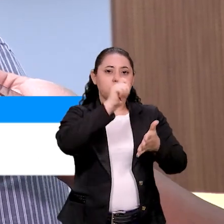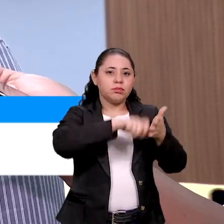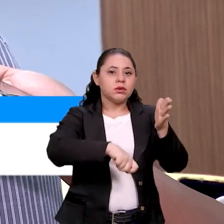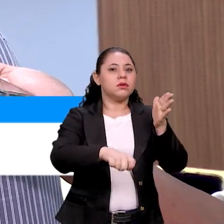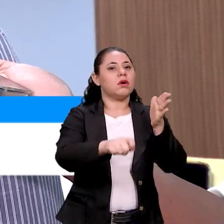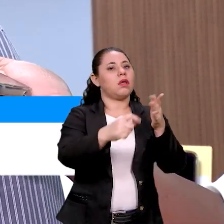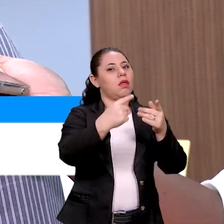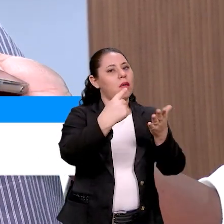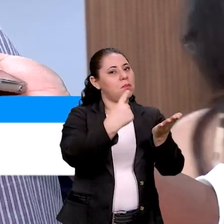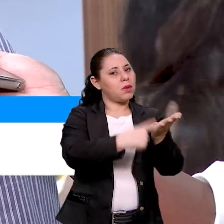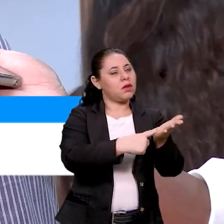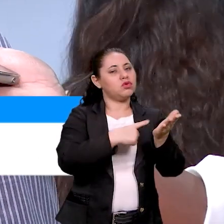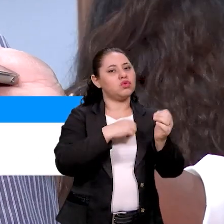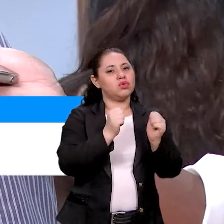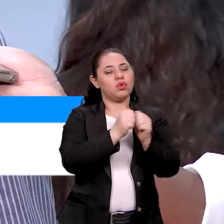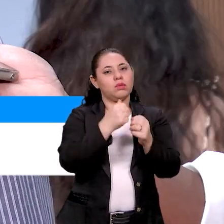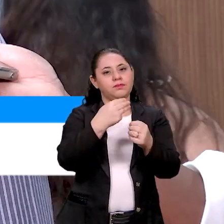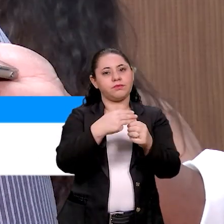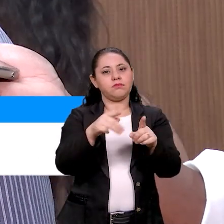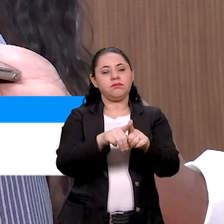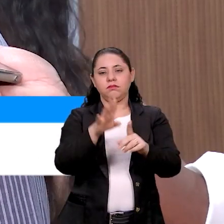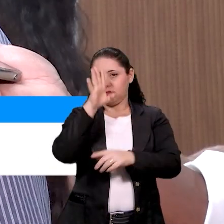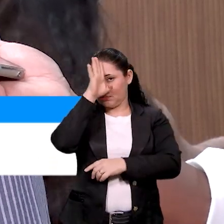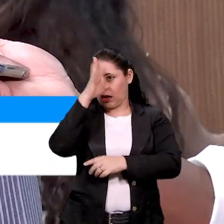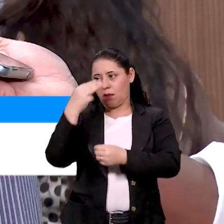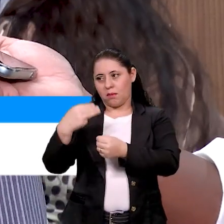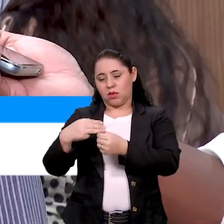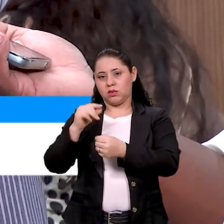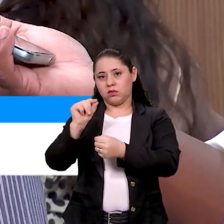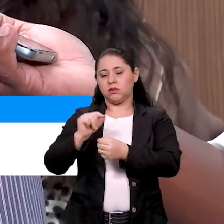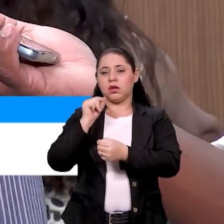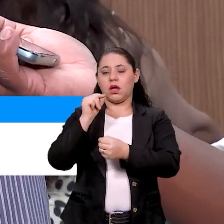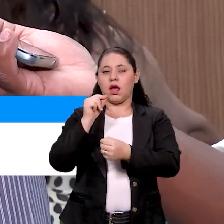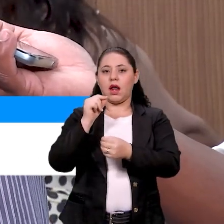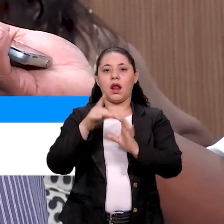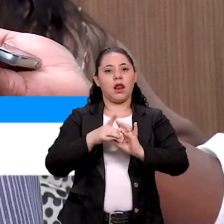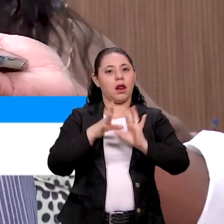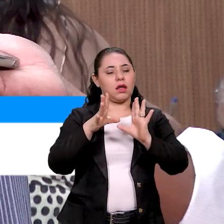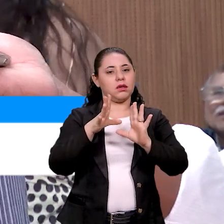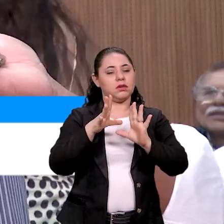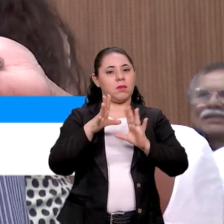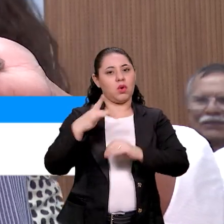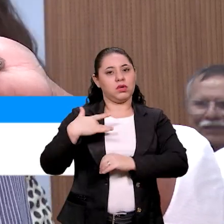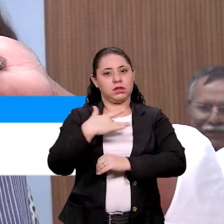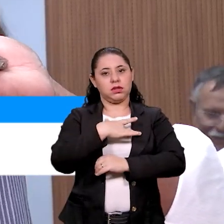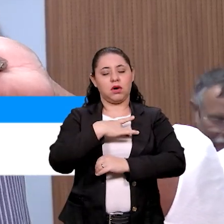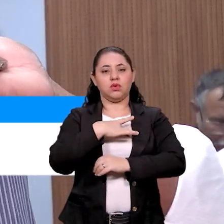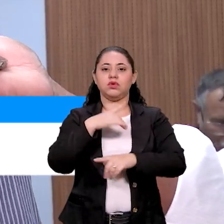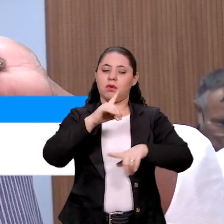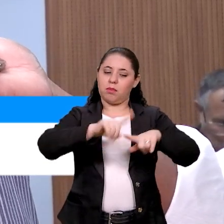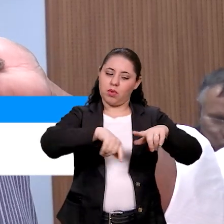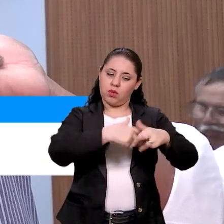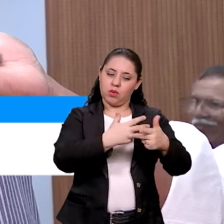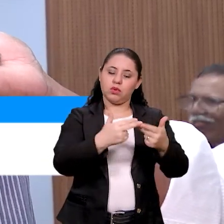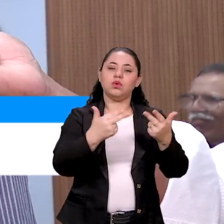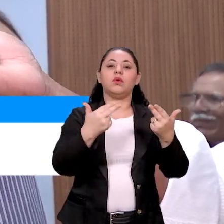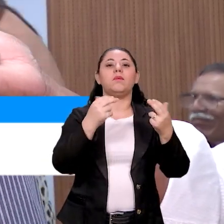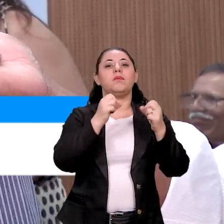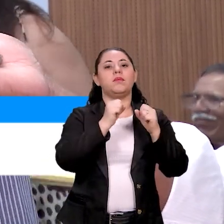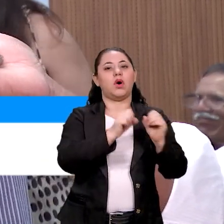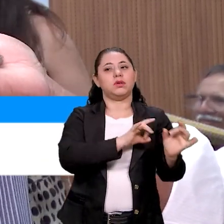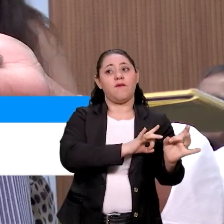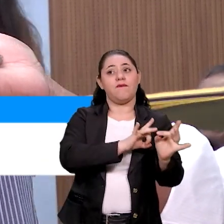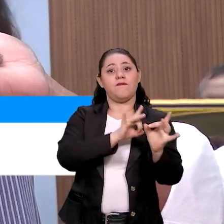produtos, conseguir junto aos municípios, principalmente ao município, o licenciamento sanitário para que esses